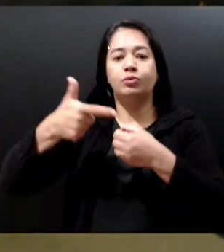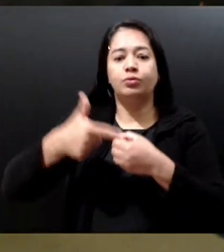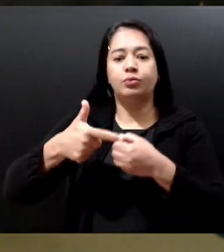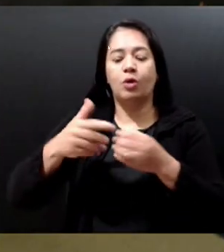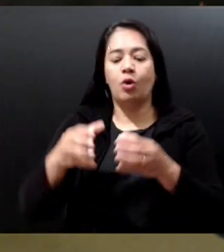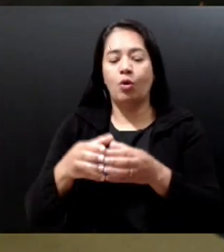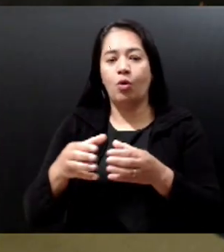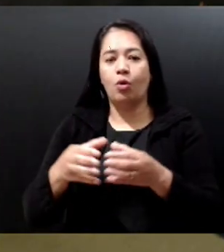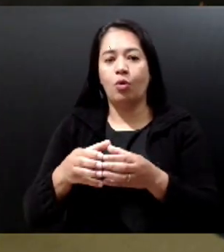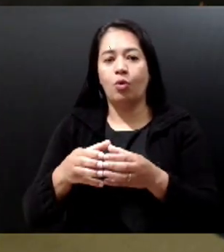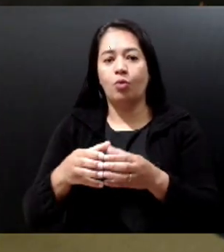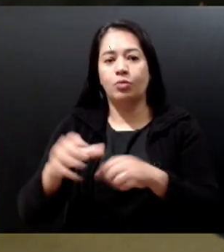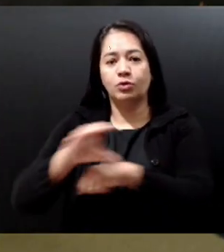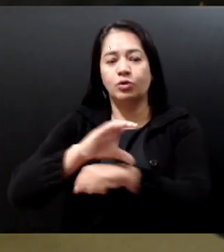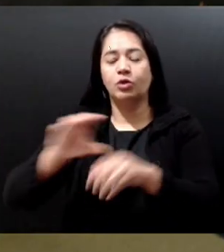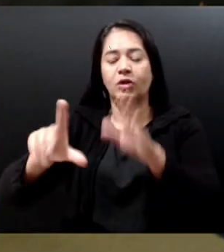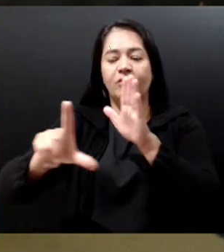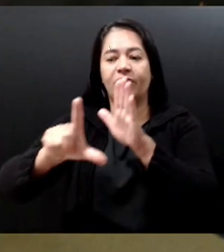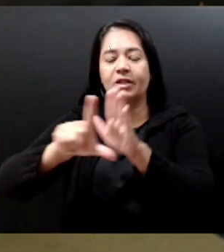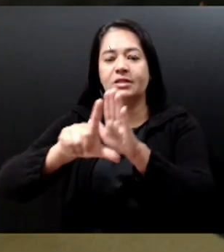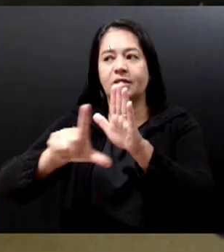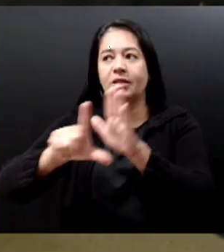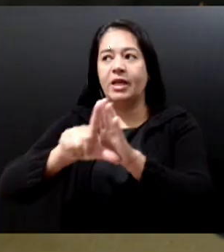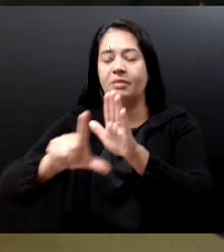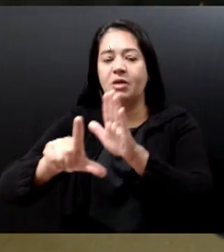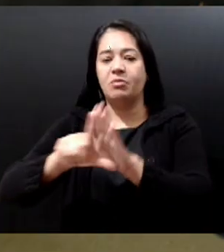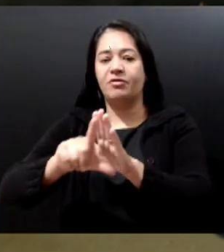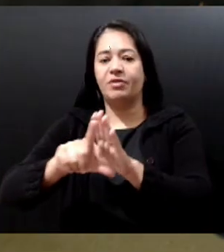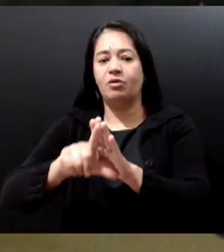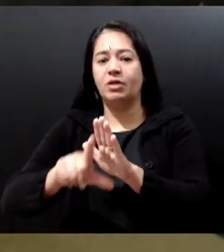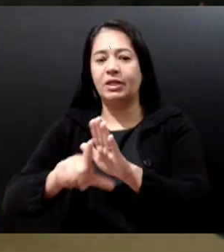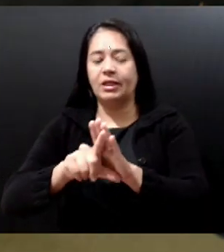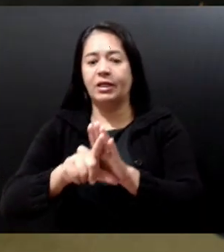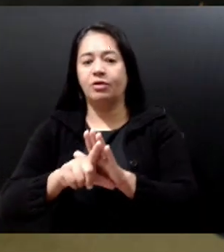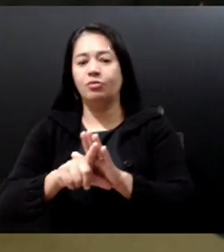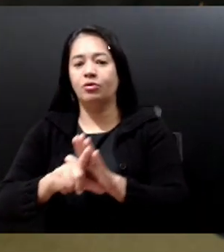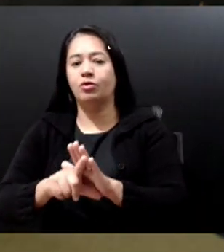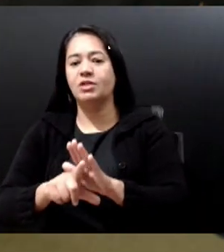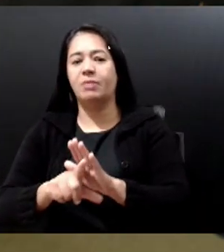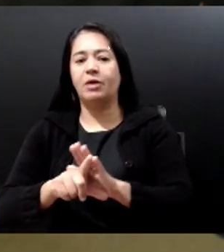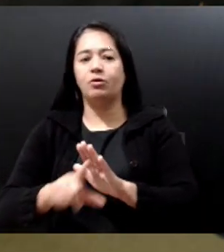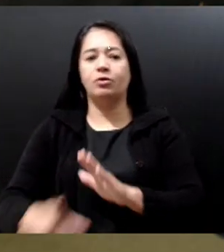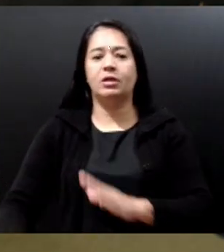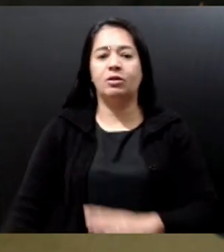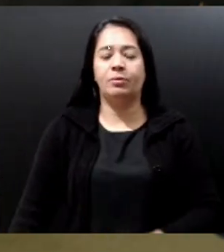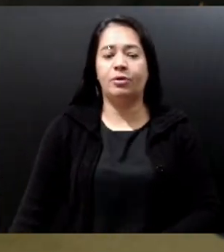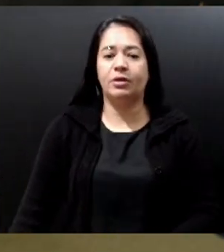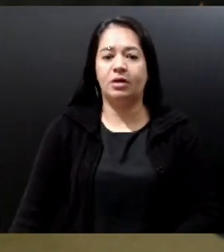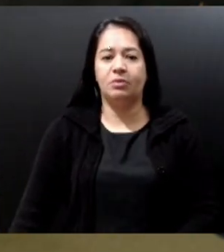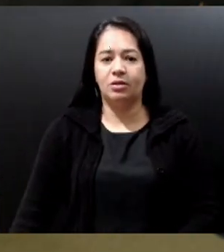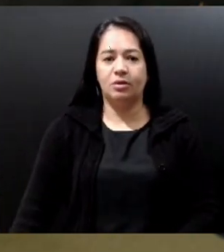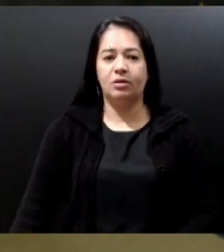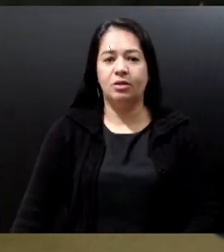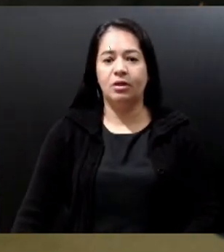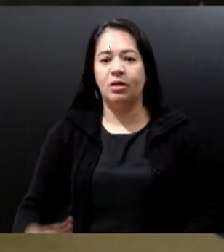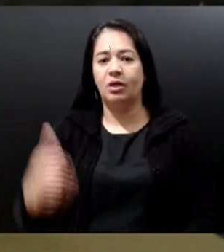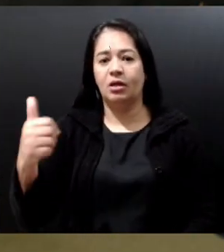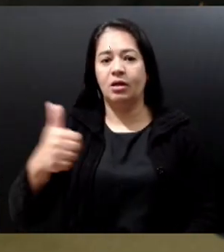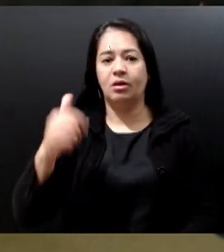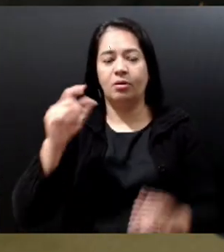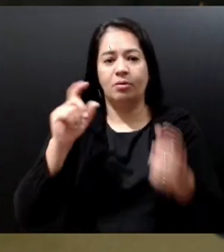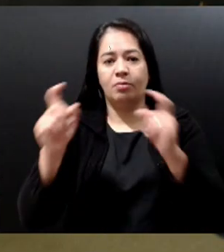e Legalidade da Câmara de Campinas que vai realizar hoje, às 3 da tarde, a 11ª reunião ordinária do ano